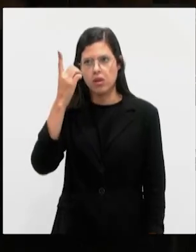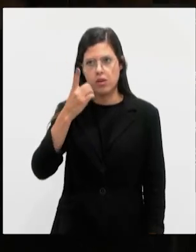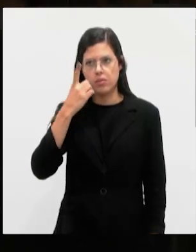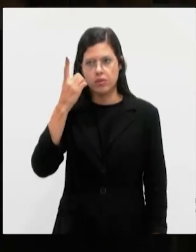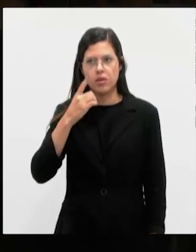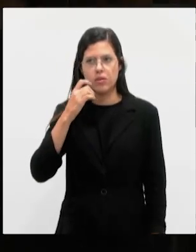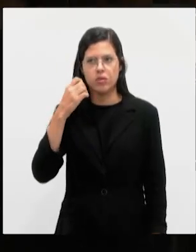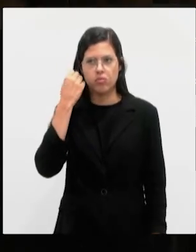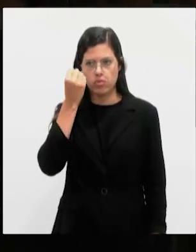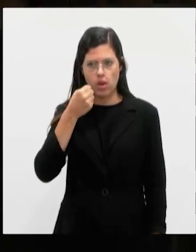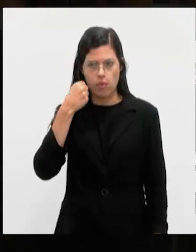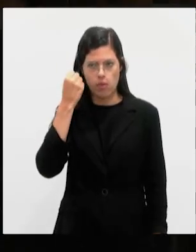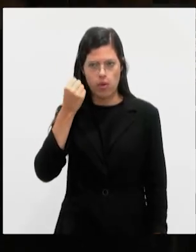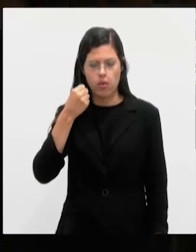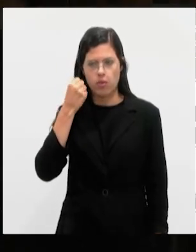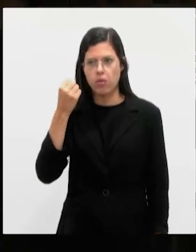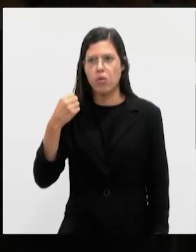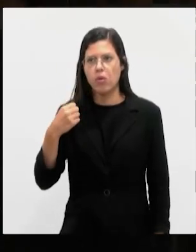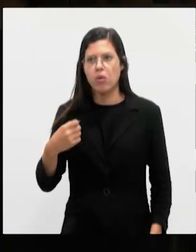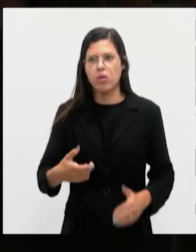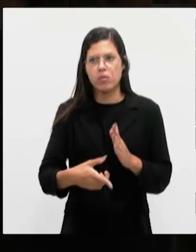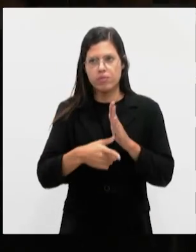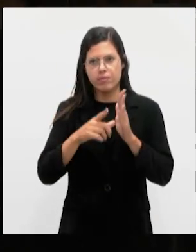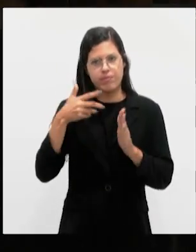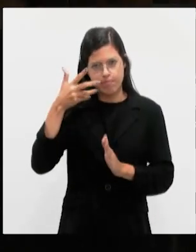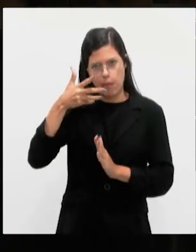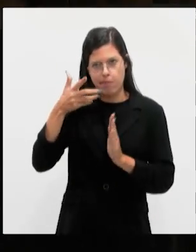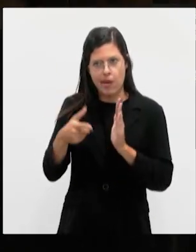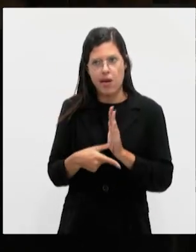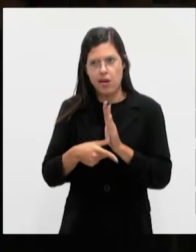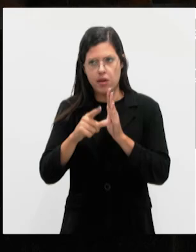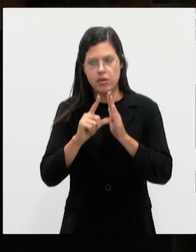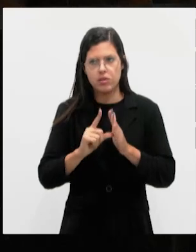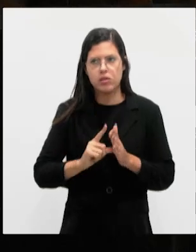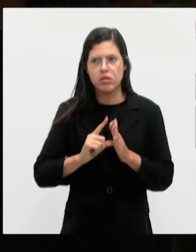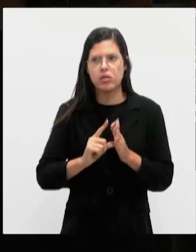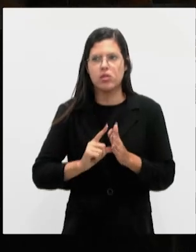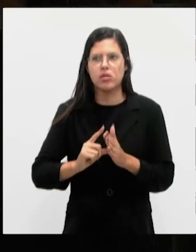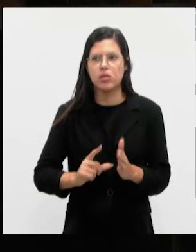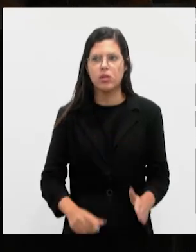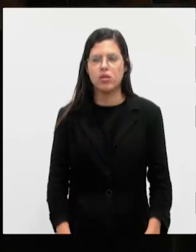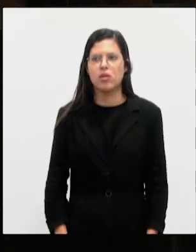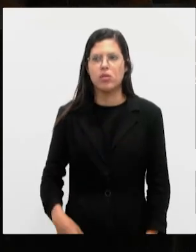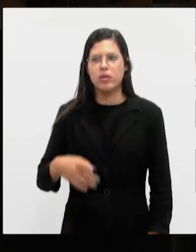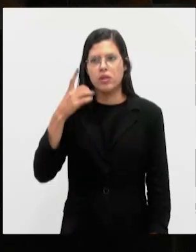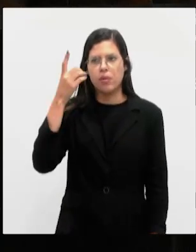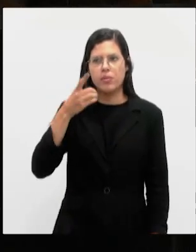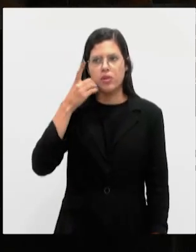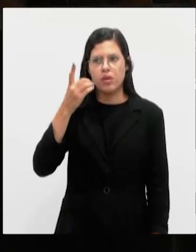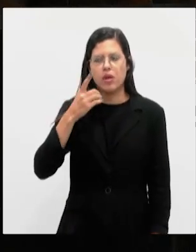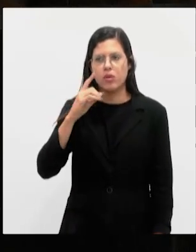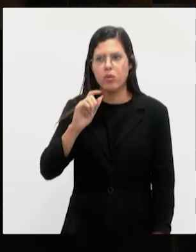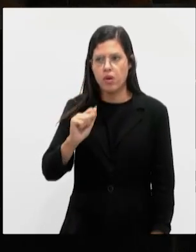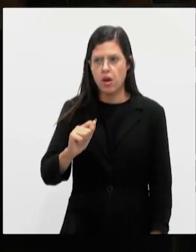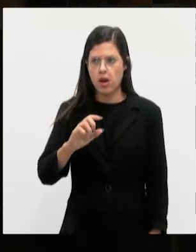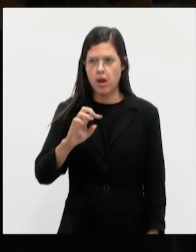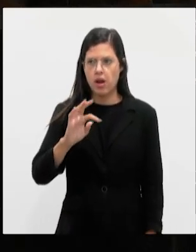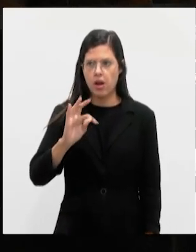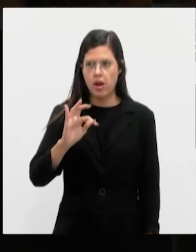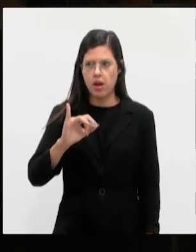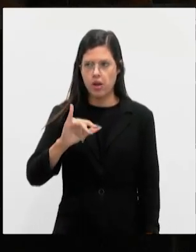deputado Samuel Malafaia, que me antecedeu aqui no plenário, nobre deputado Átila